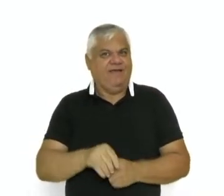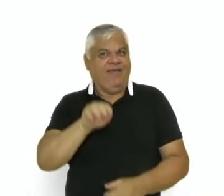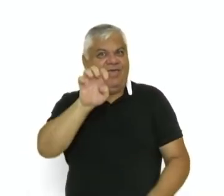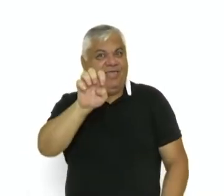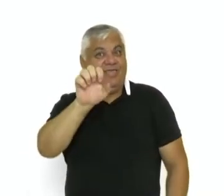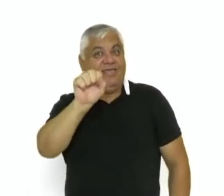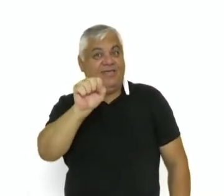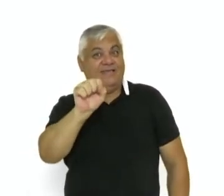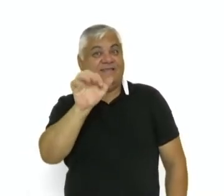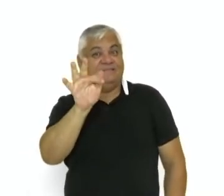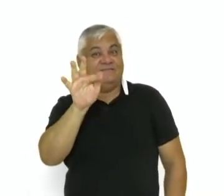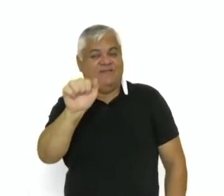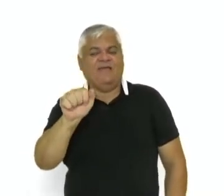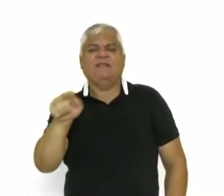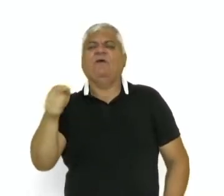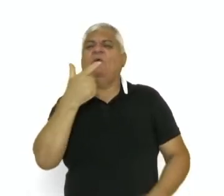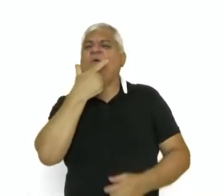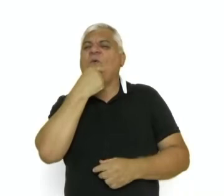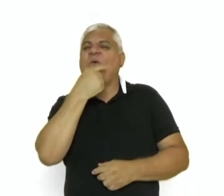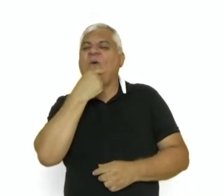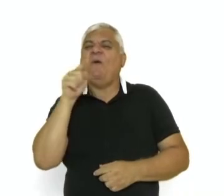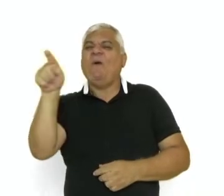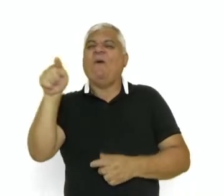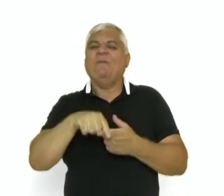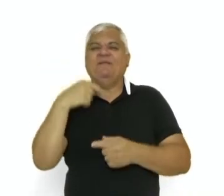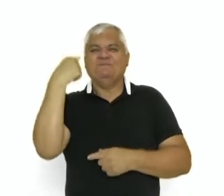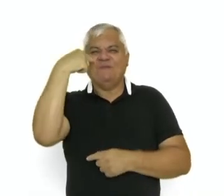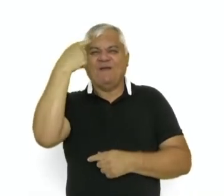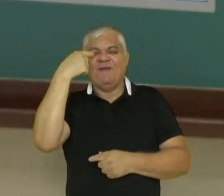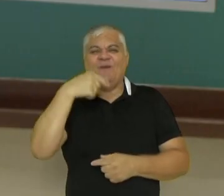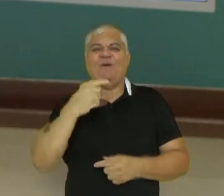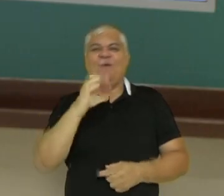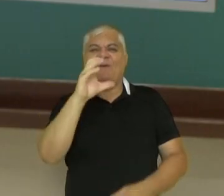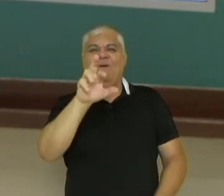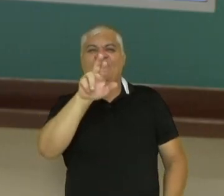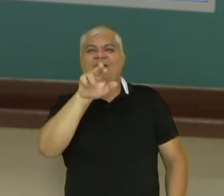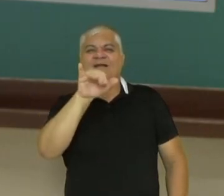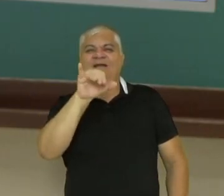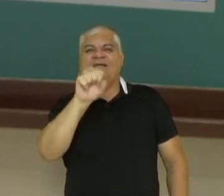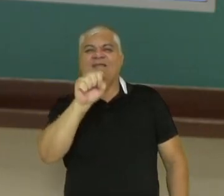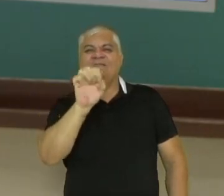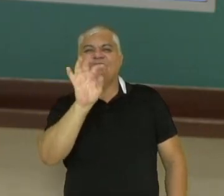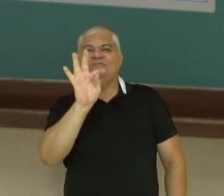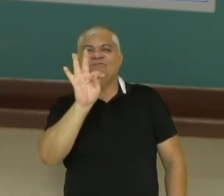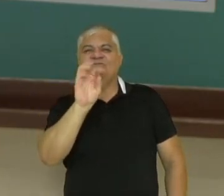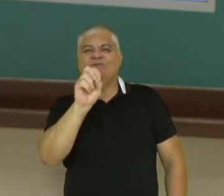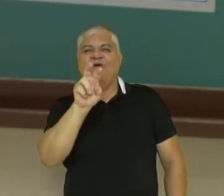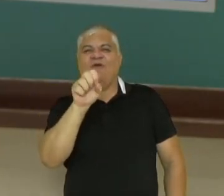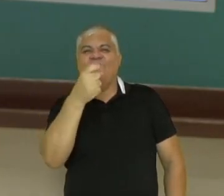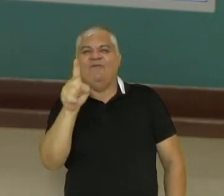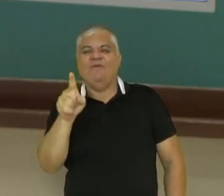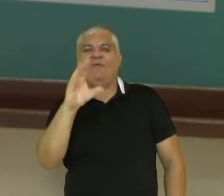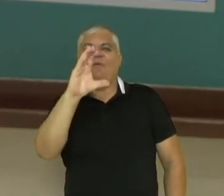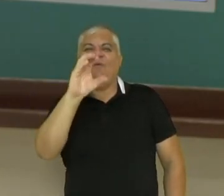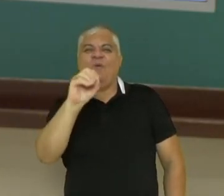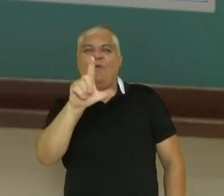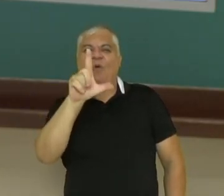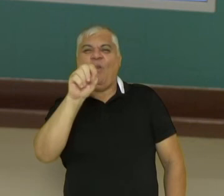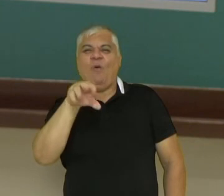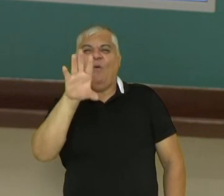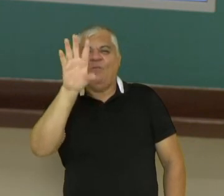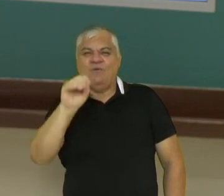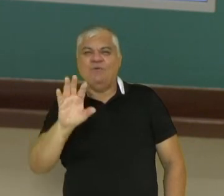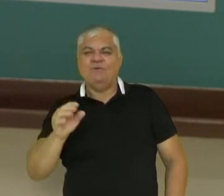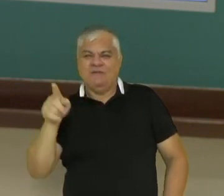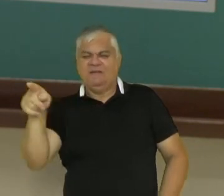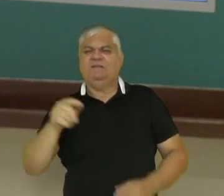não precisou convencer muita gente sobre a esfericidade da Terra, né? Veja que doido, né? Os